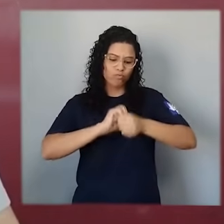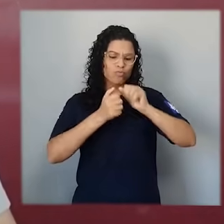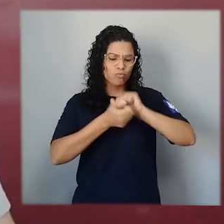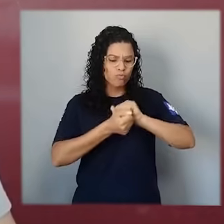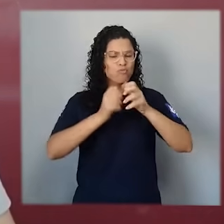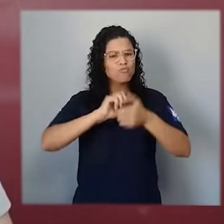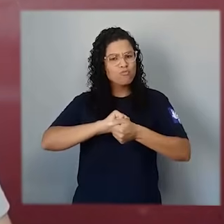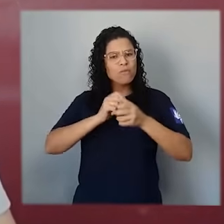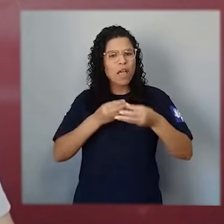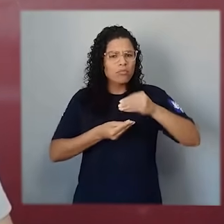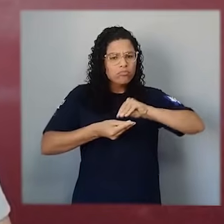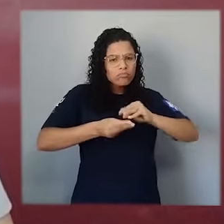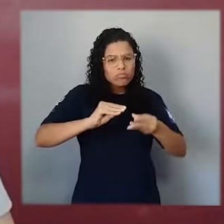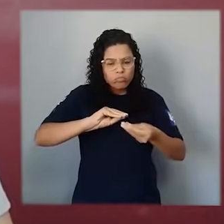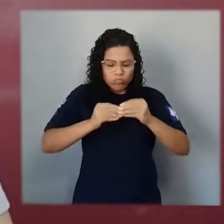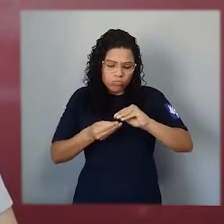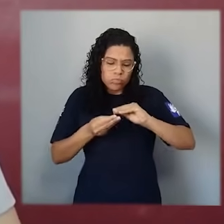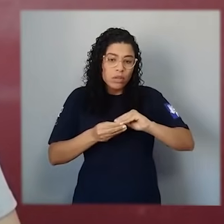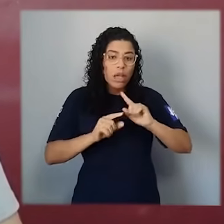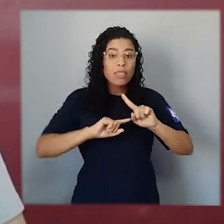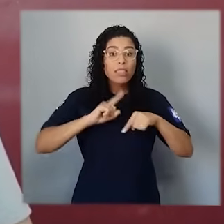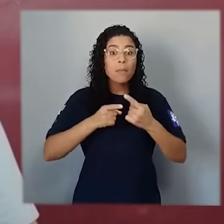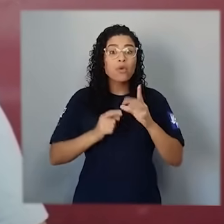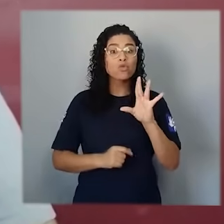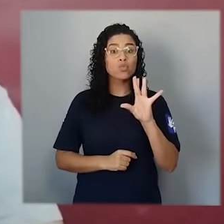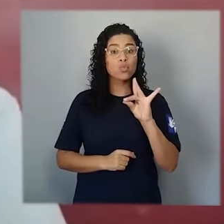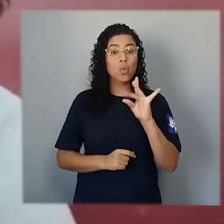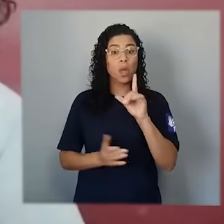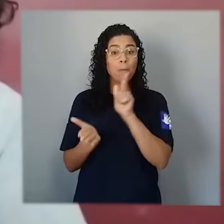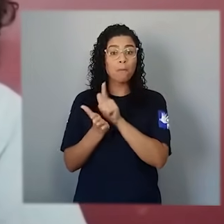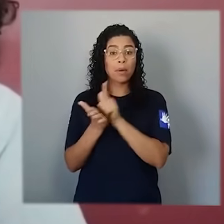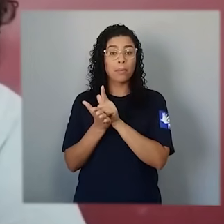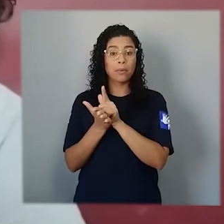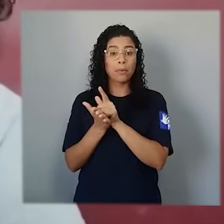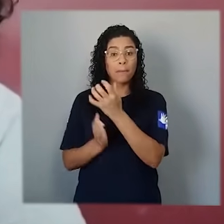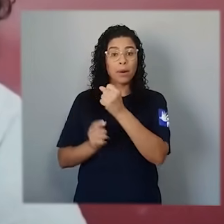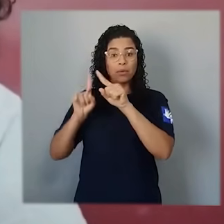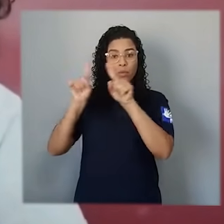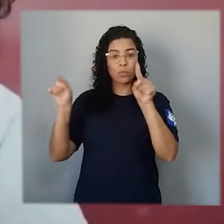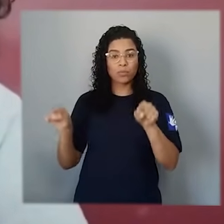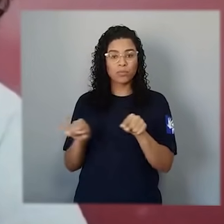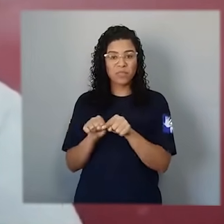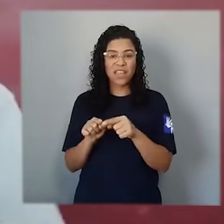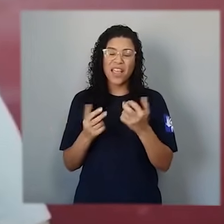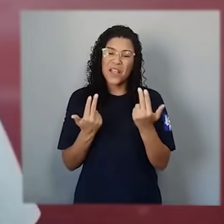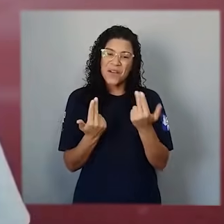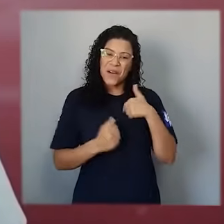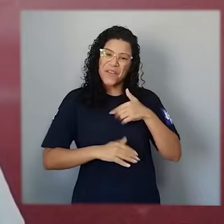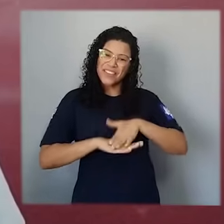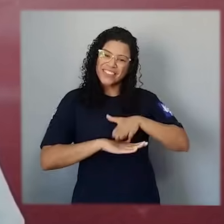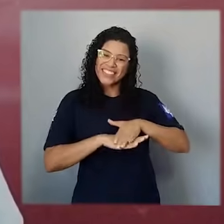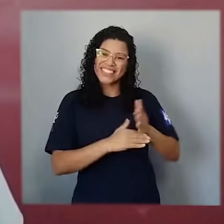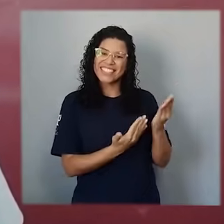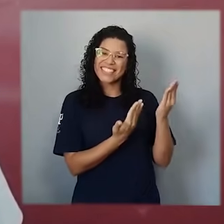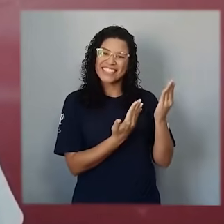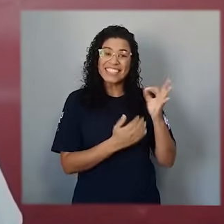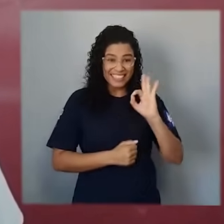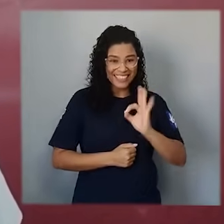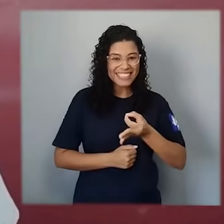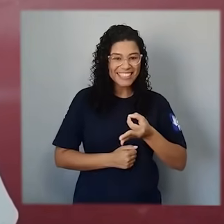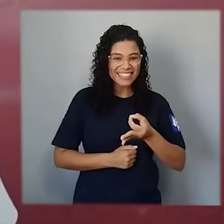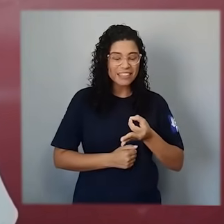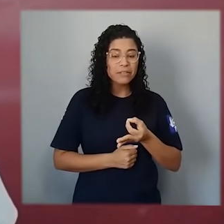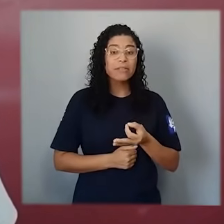experimentar, amassar, dobrar e depois colar numa folha, assim como eu fiz com essa aqui, ó. Certo?